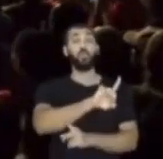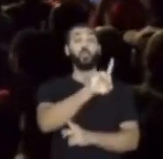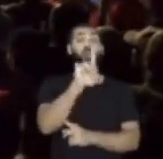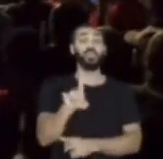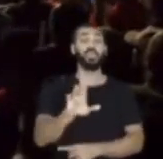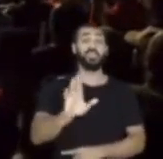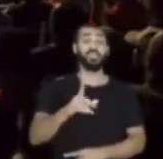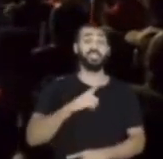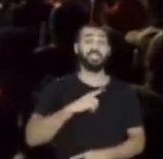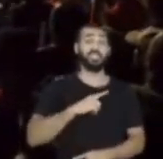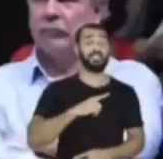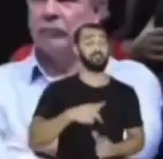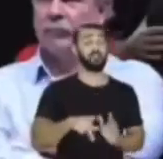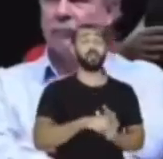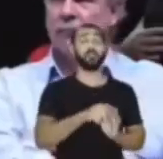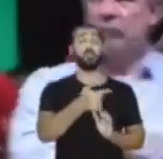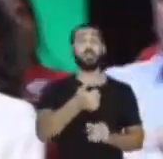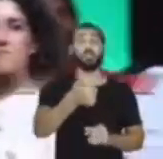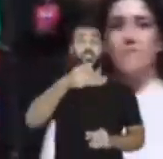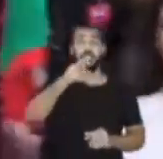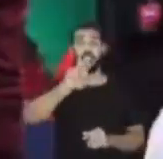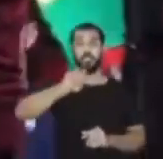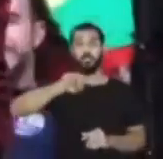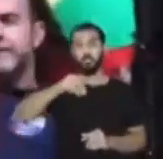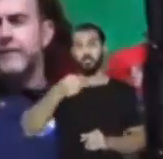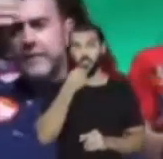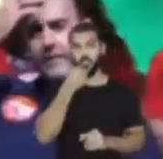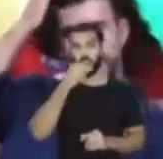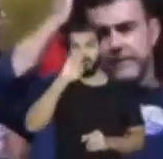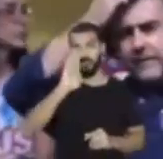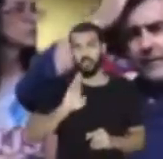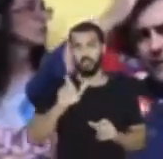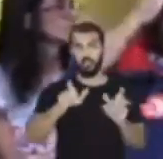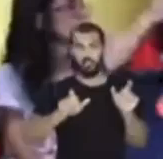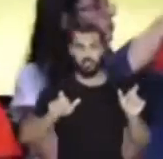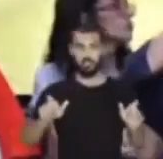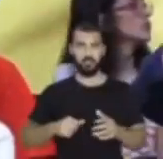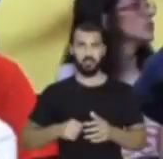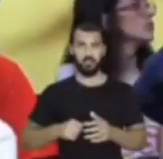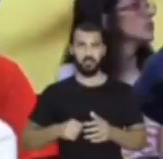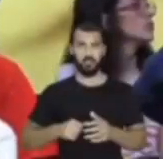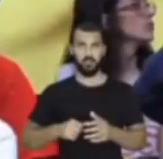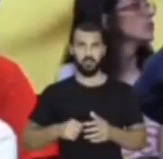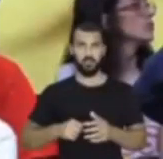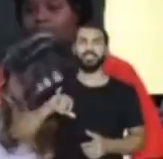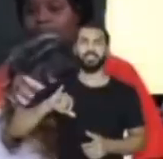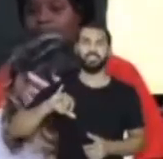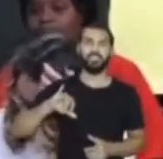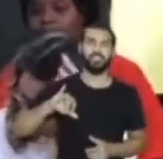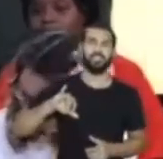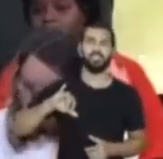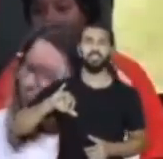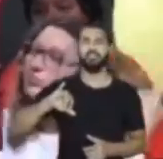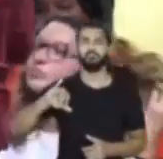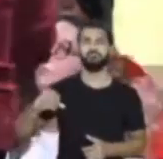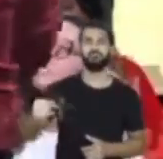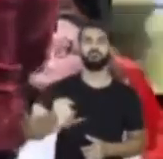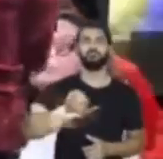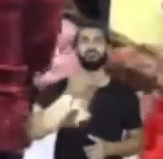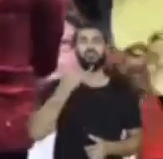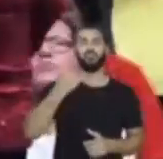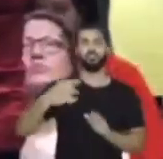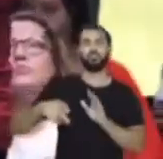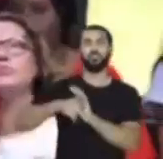brasileiros e não dele. E fez de uma festa do nosso país uma festa pessoal. Aliás,